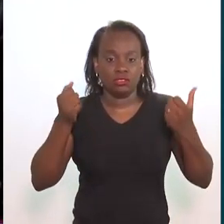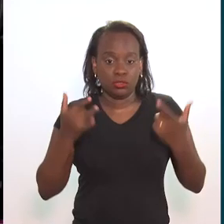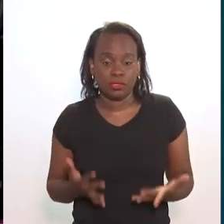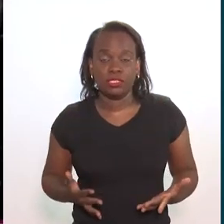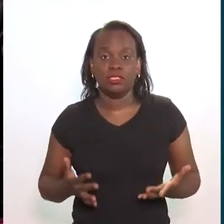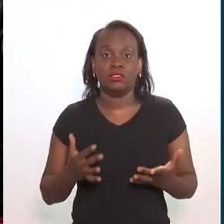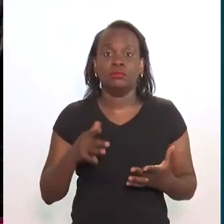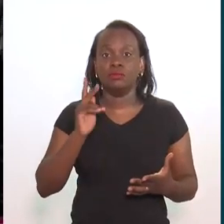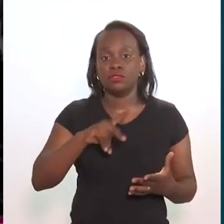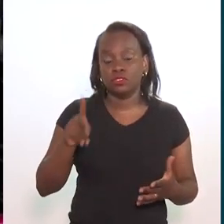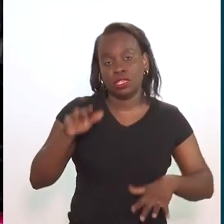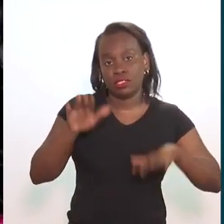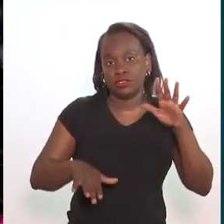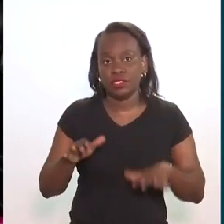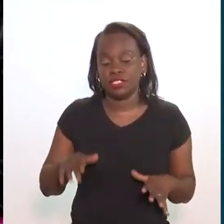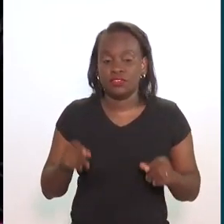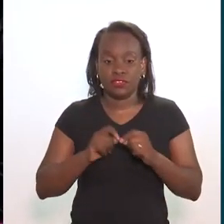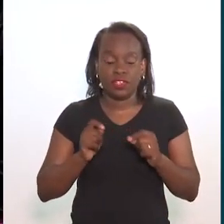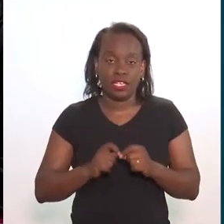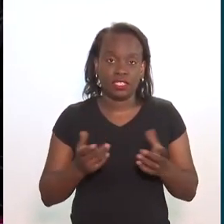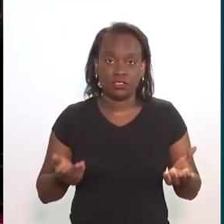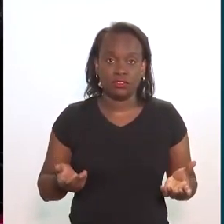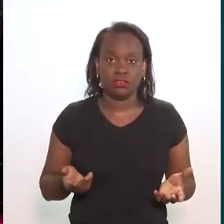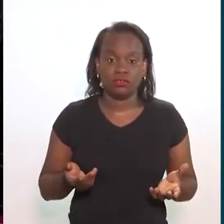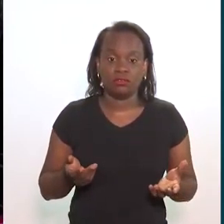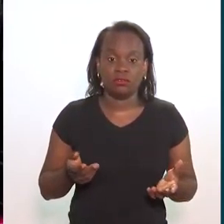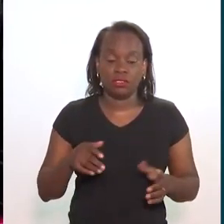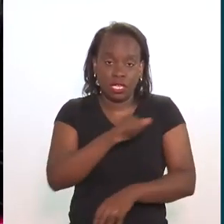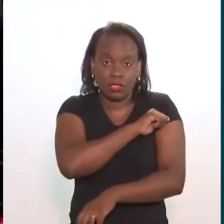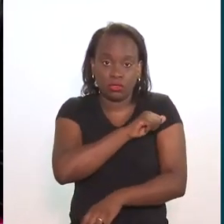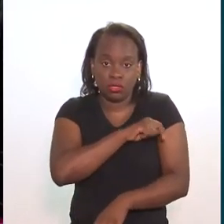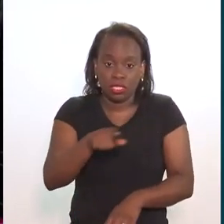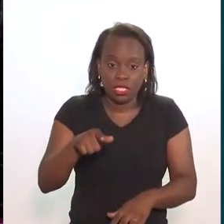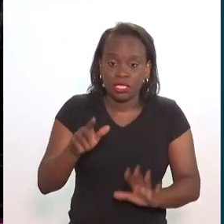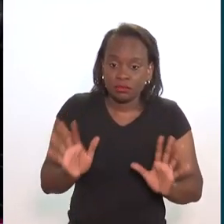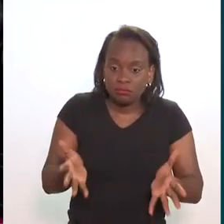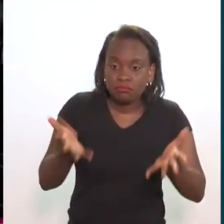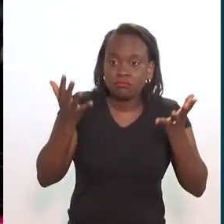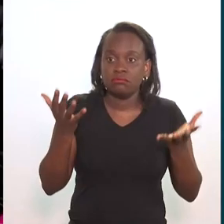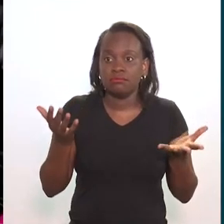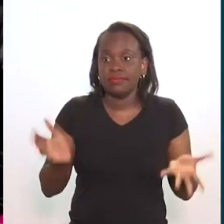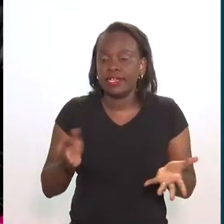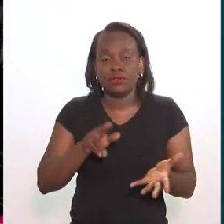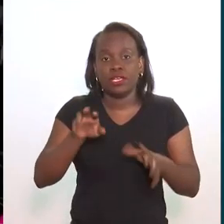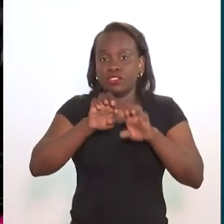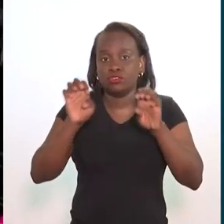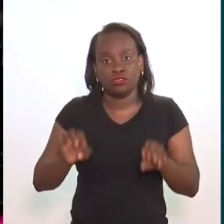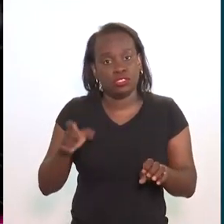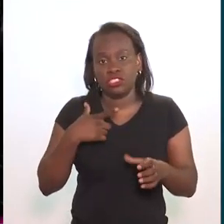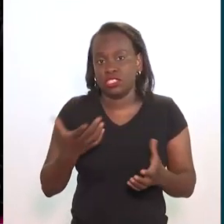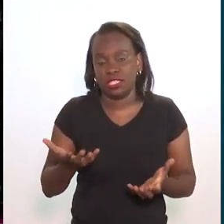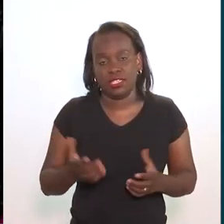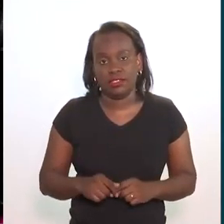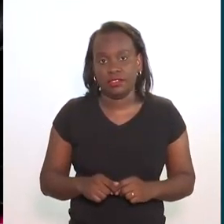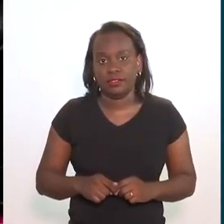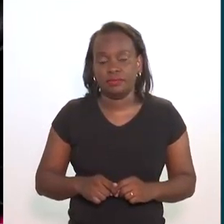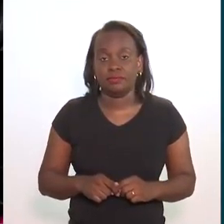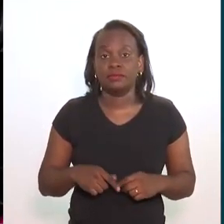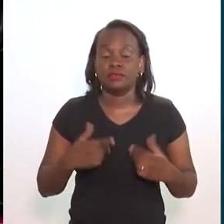de vontade danada do professor, às vezes fazer com que o aluno se mobilize, mas essa não é a estrutura que a gente queria,